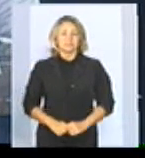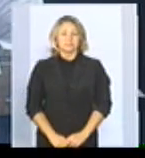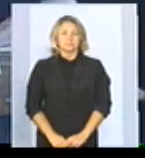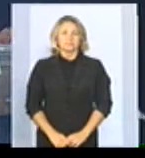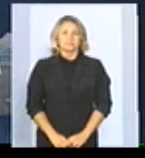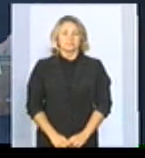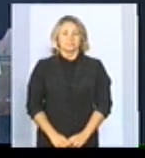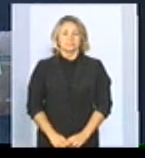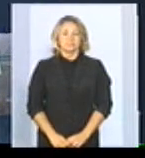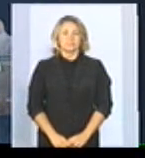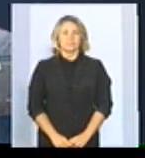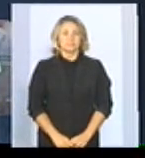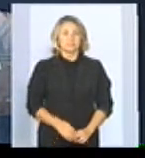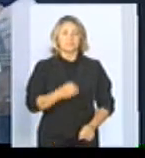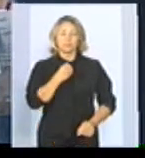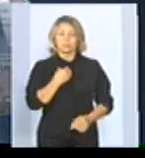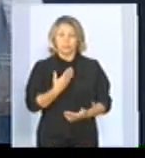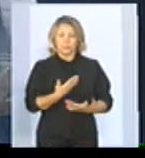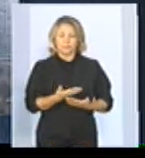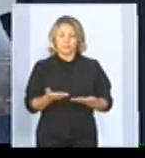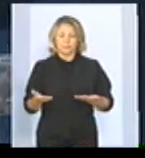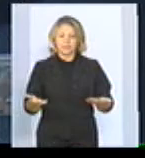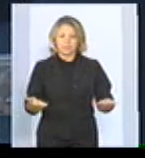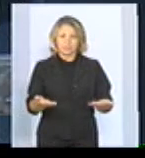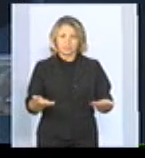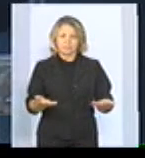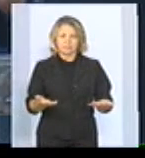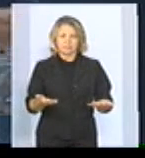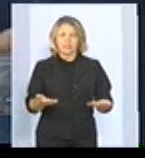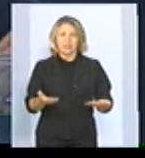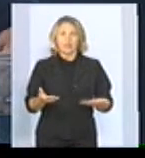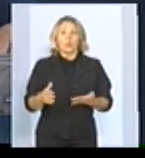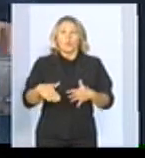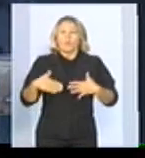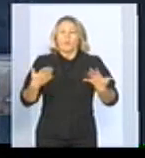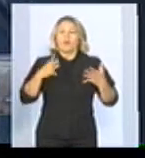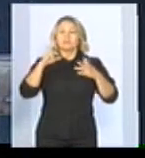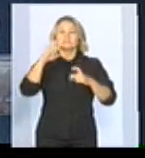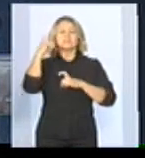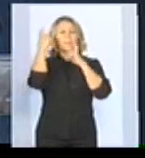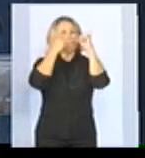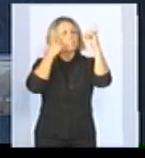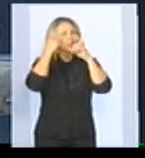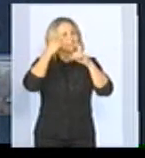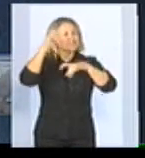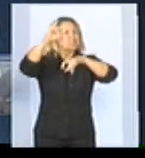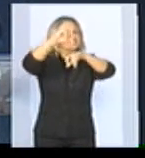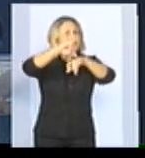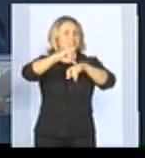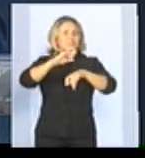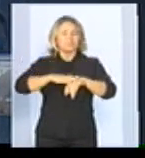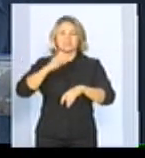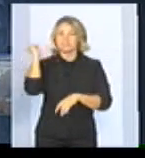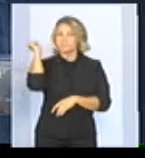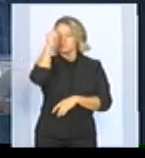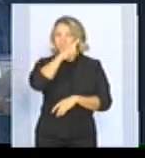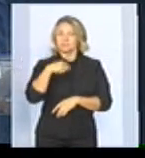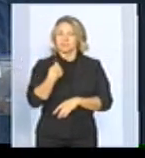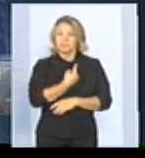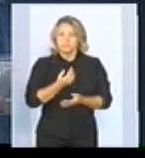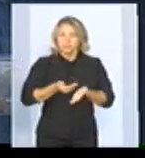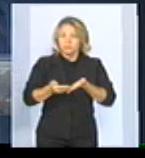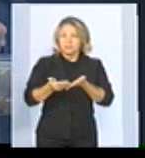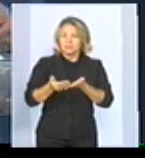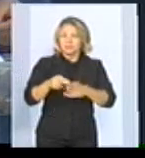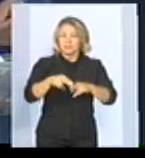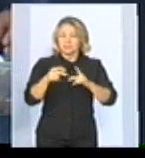eh bom agora Quais são as preocupações centrais que nos afligem também a partir da nova